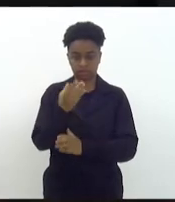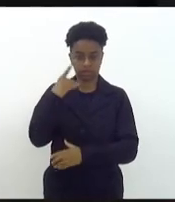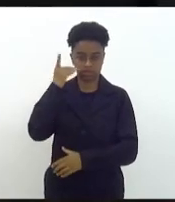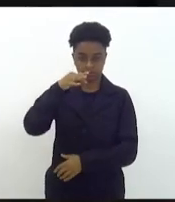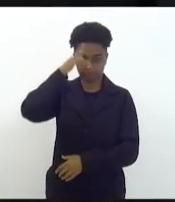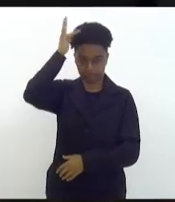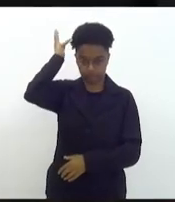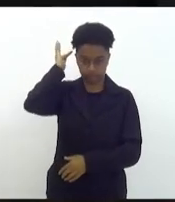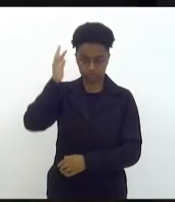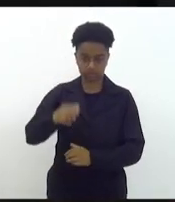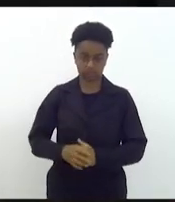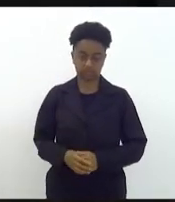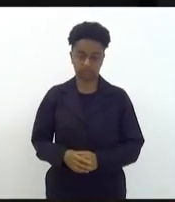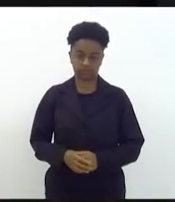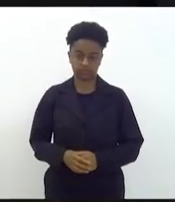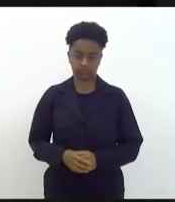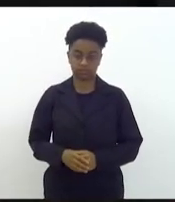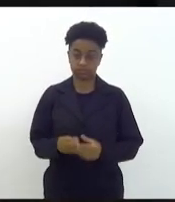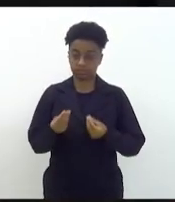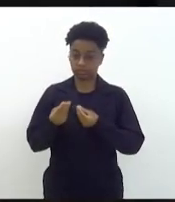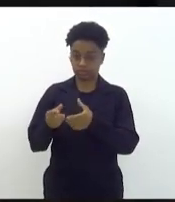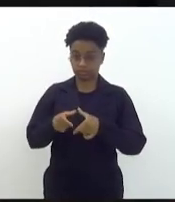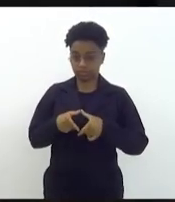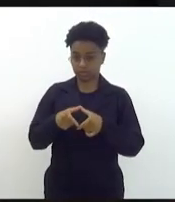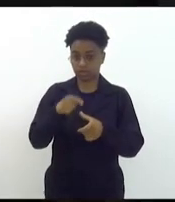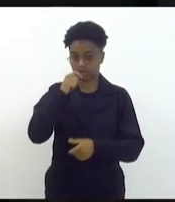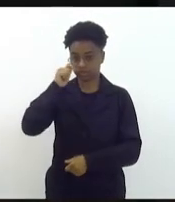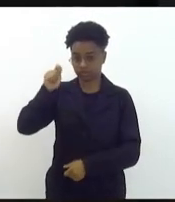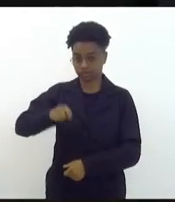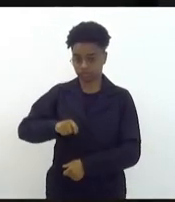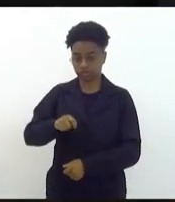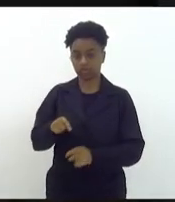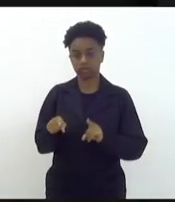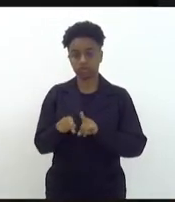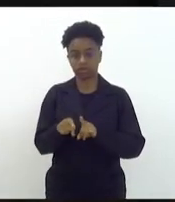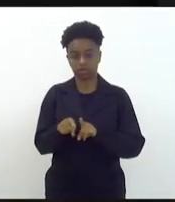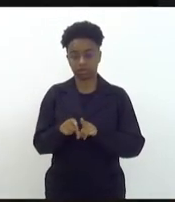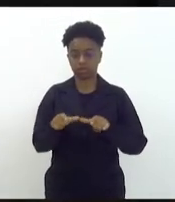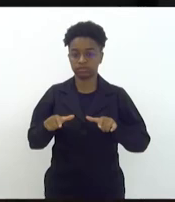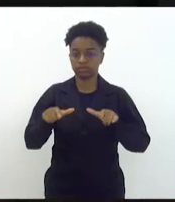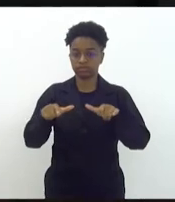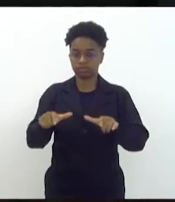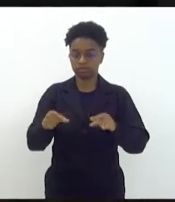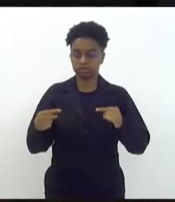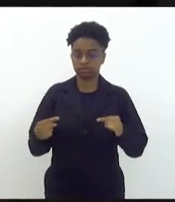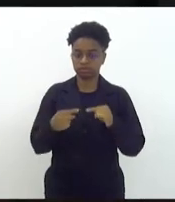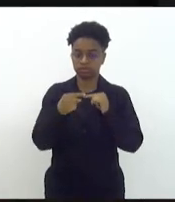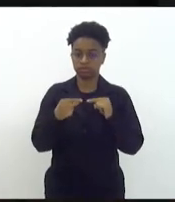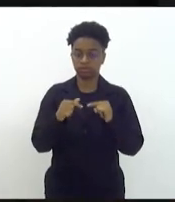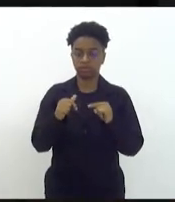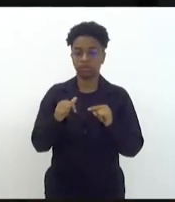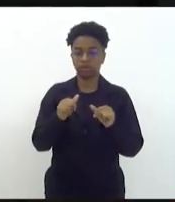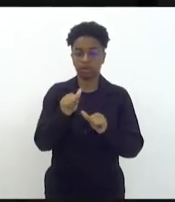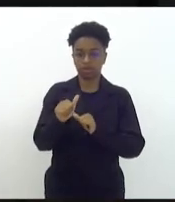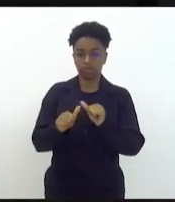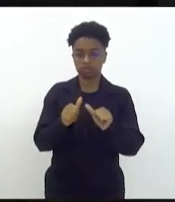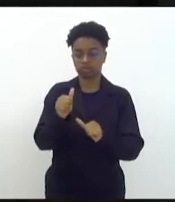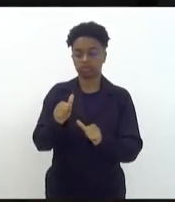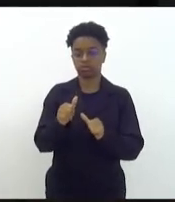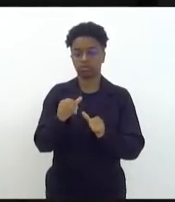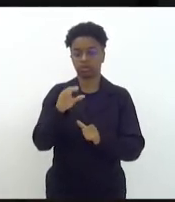Pacheco que concede medalha Tiradentes e respectivo diploma Renovação Carismática Católica